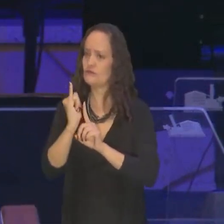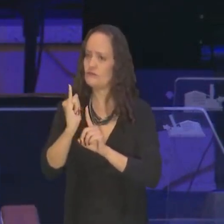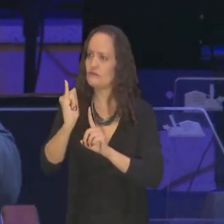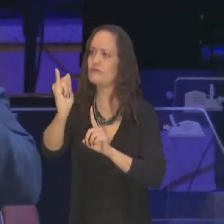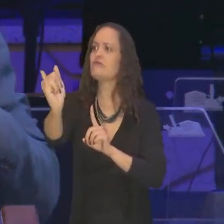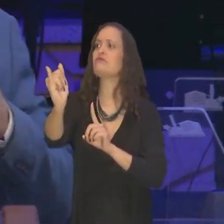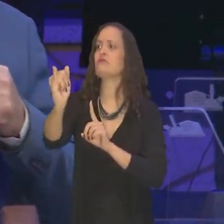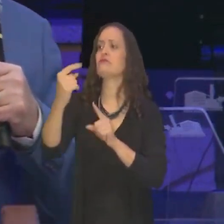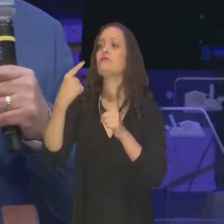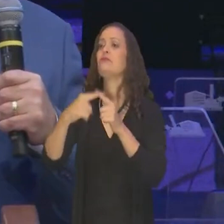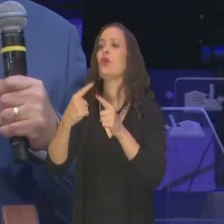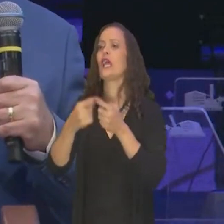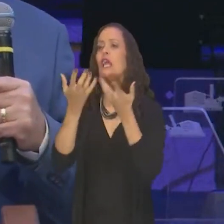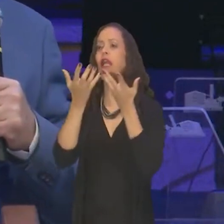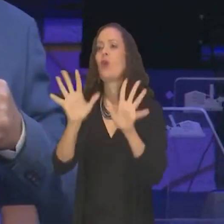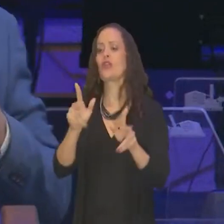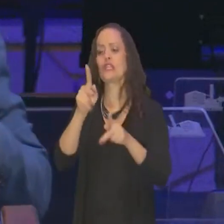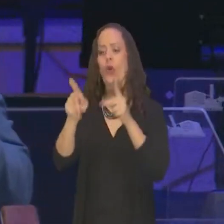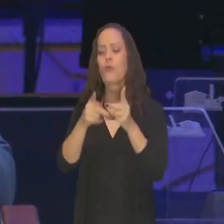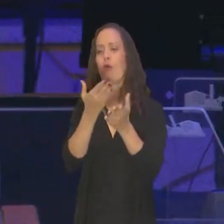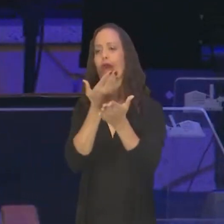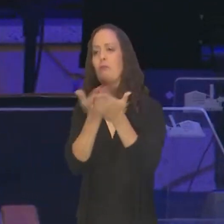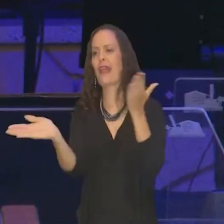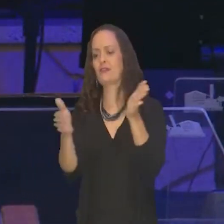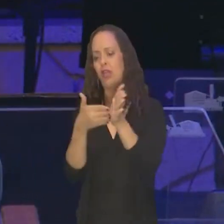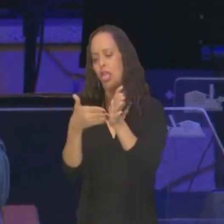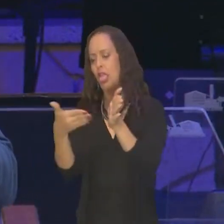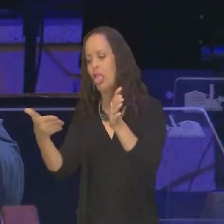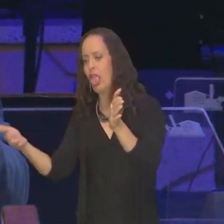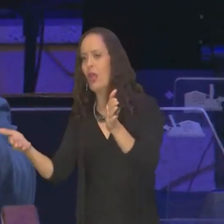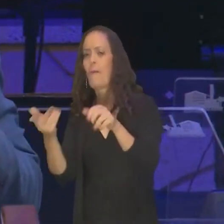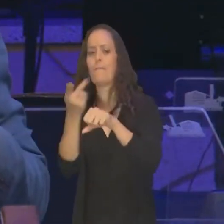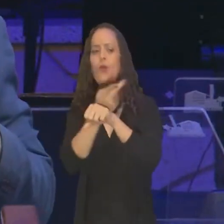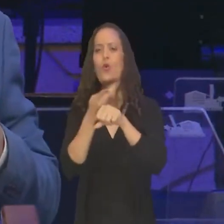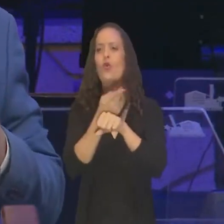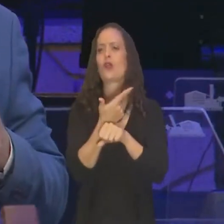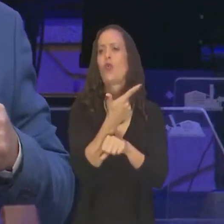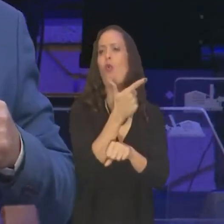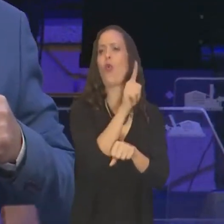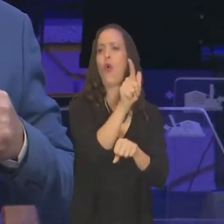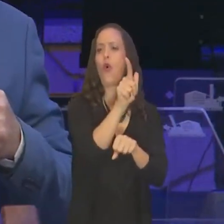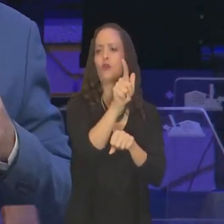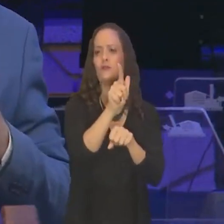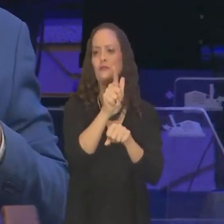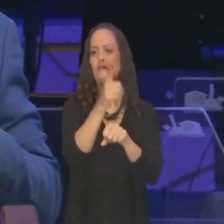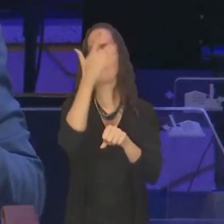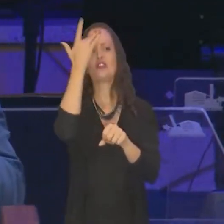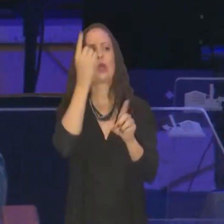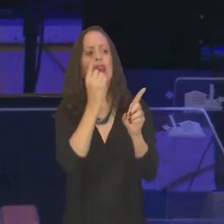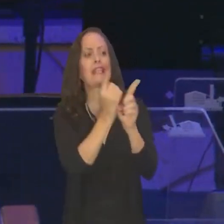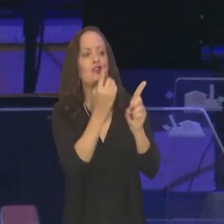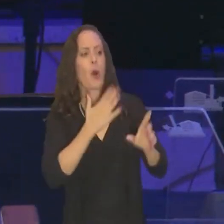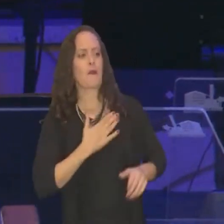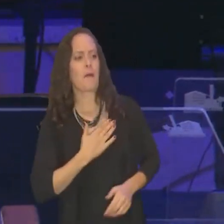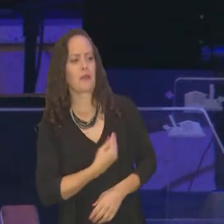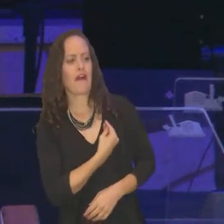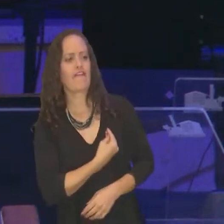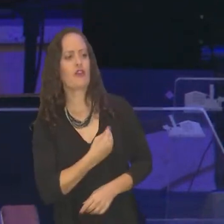povo não andasse perdido atrás de adivinhadores, prognosticadores,